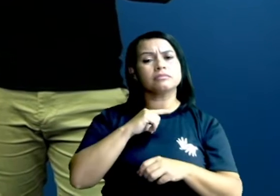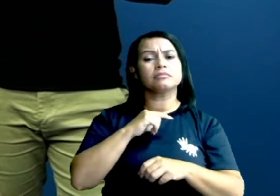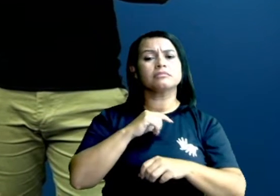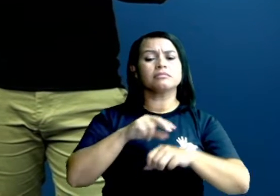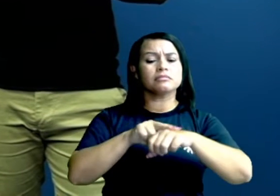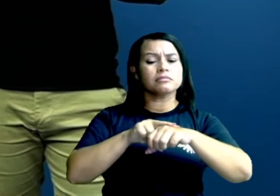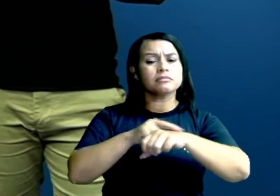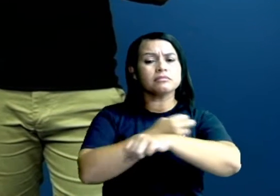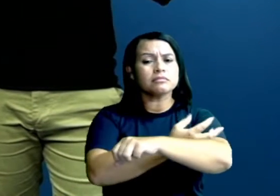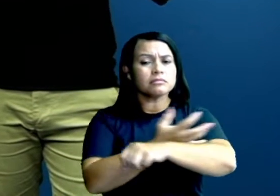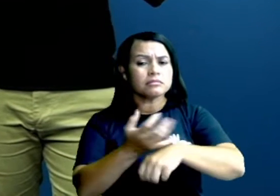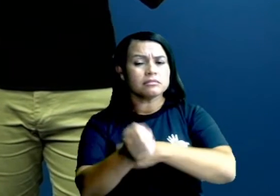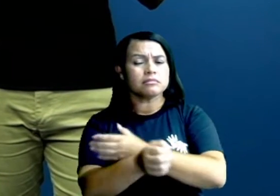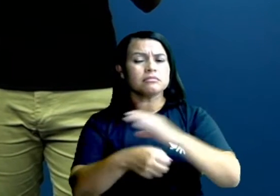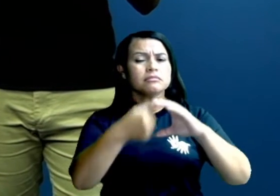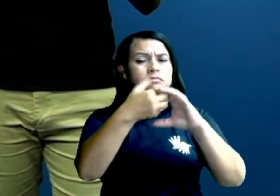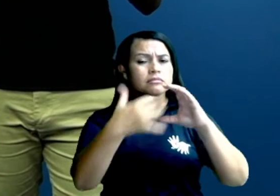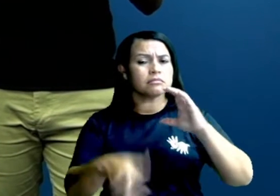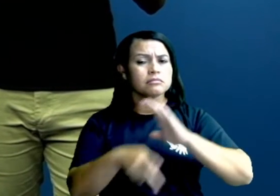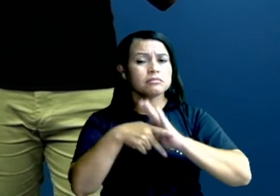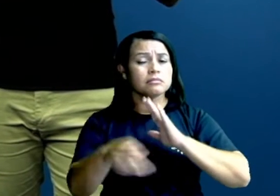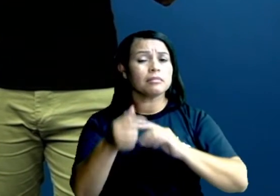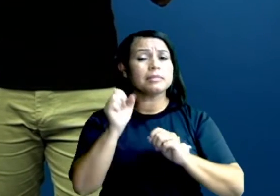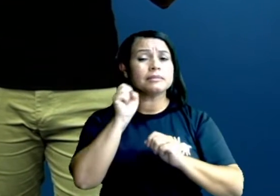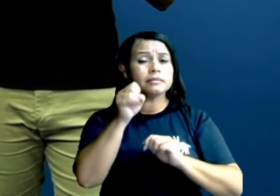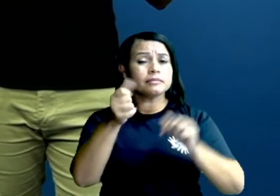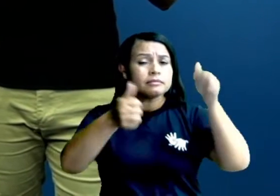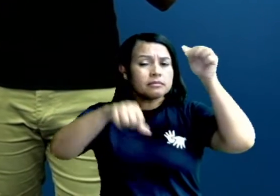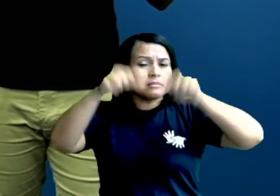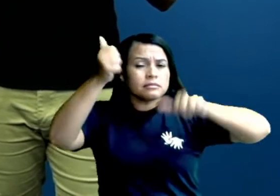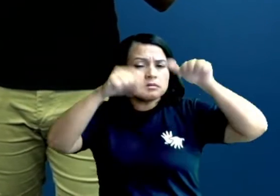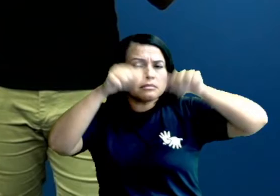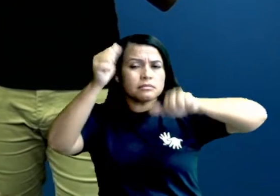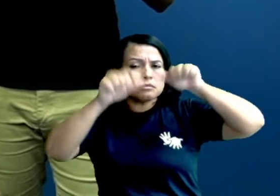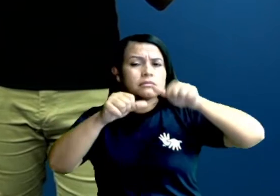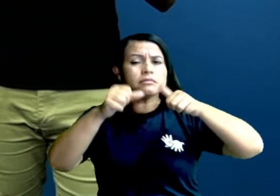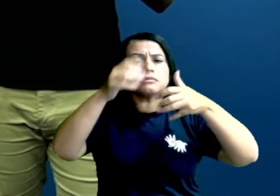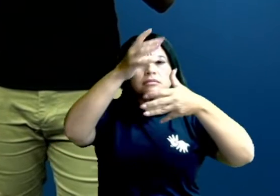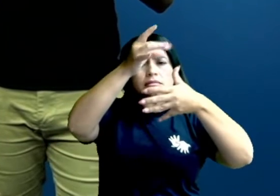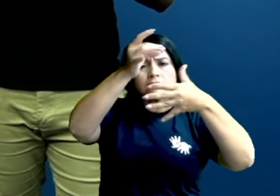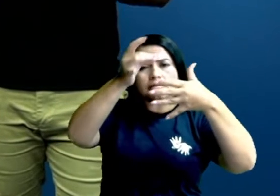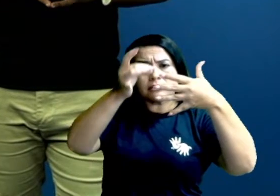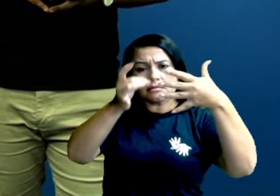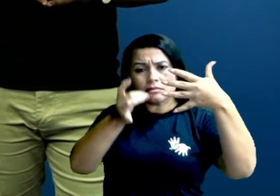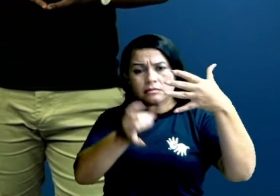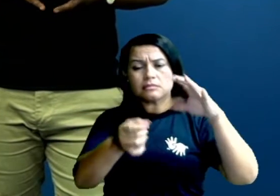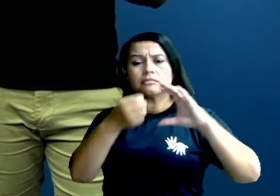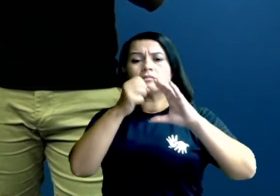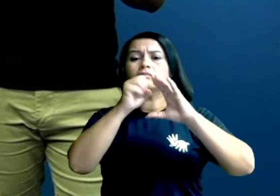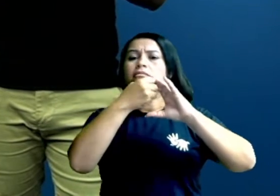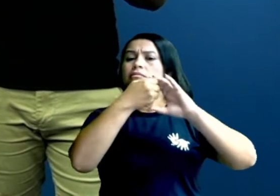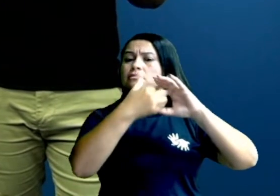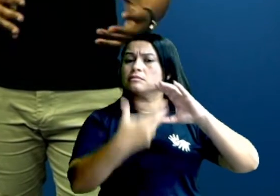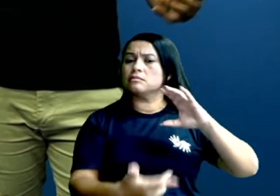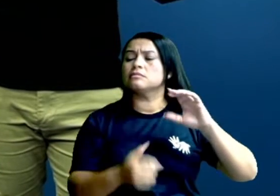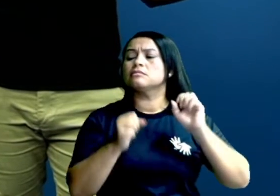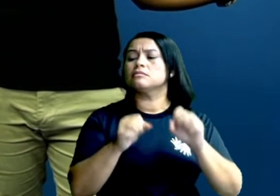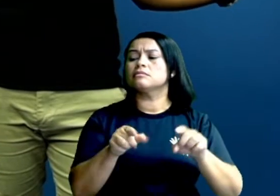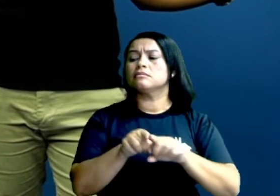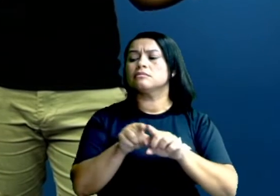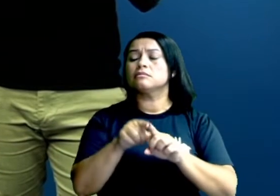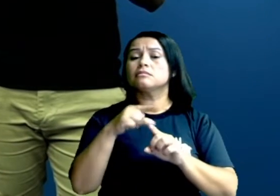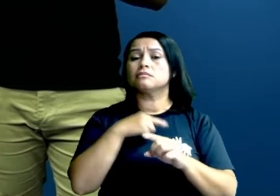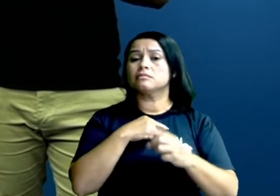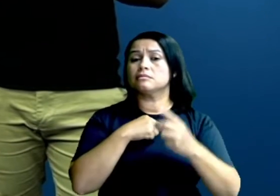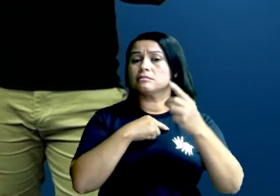né, bem característico, mas se a gente for analisar minuciosamente suas características, vamos perceber que ela pode se dividir em